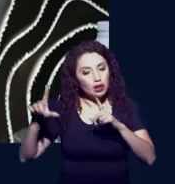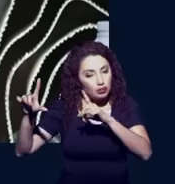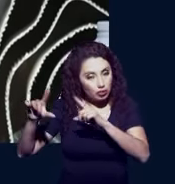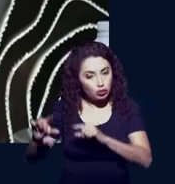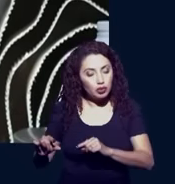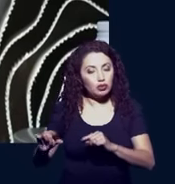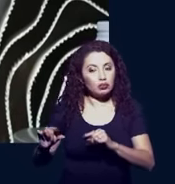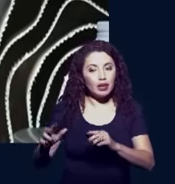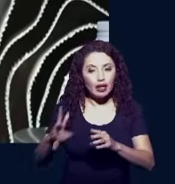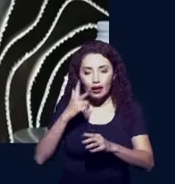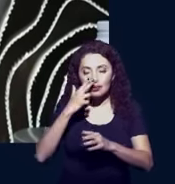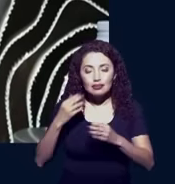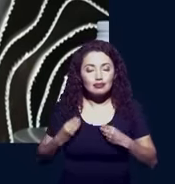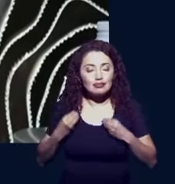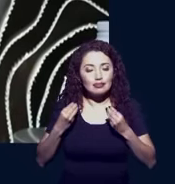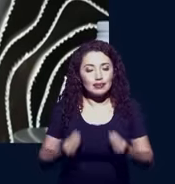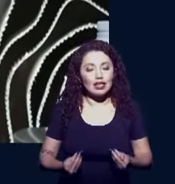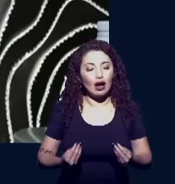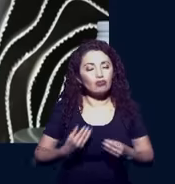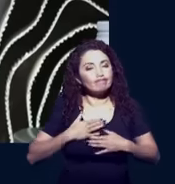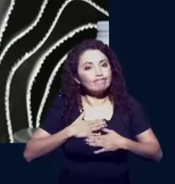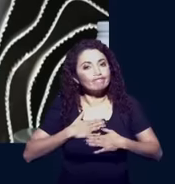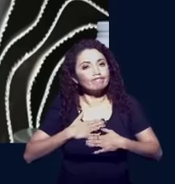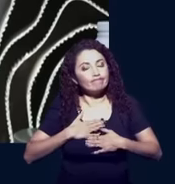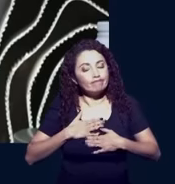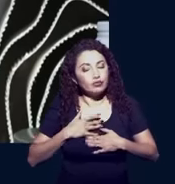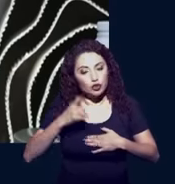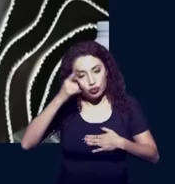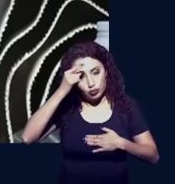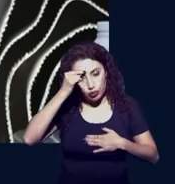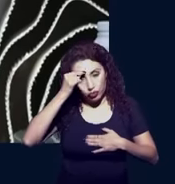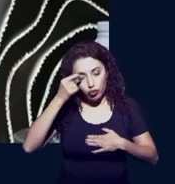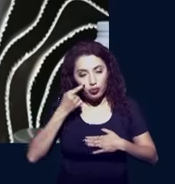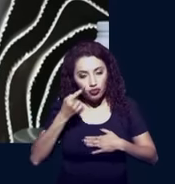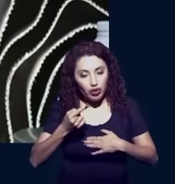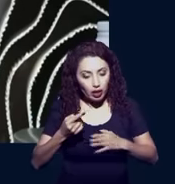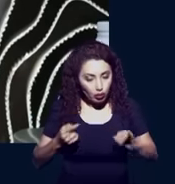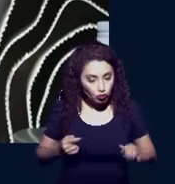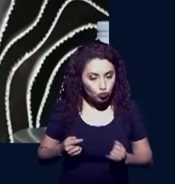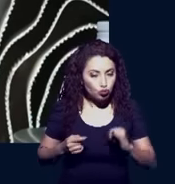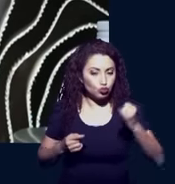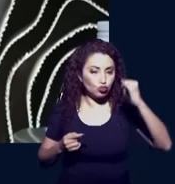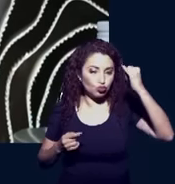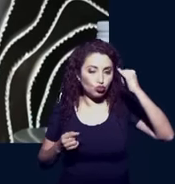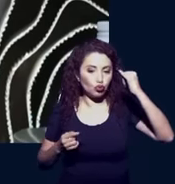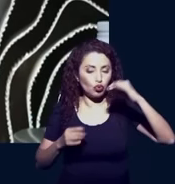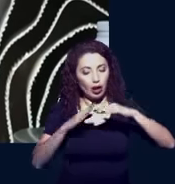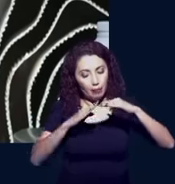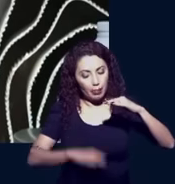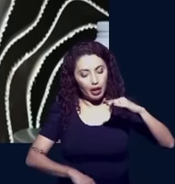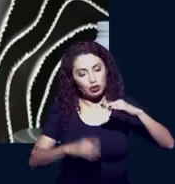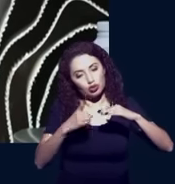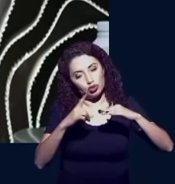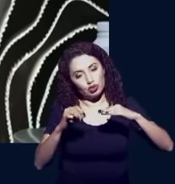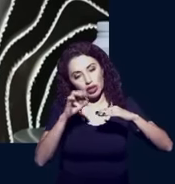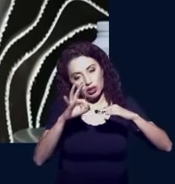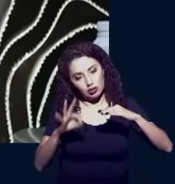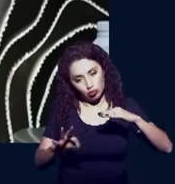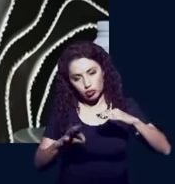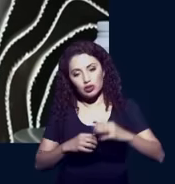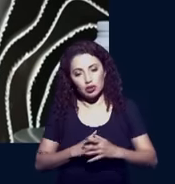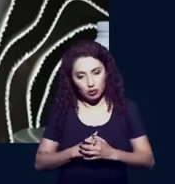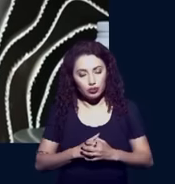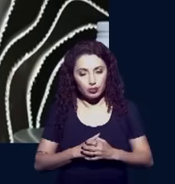acho que dá um conforto talvez não nesse momento pra gente ver uma taxa de juros eh abaixo de 10% alguma coisa nesse